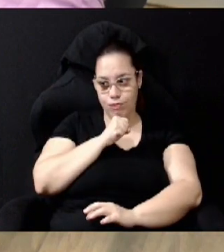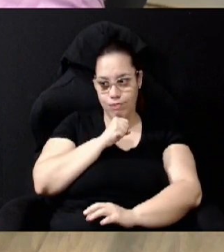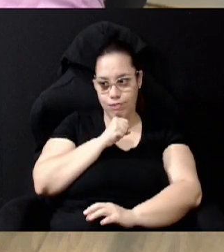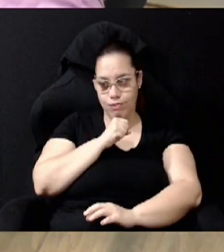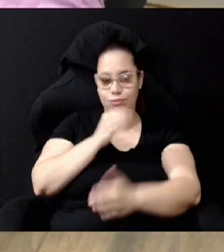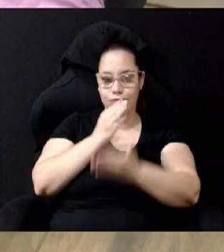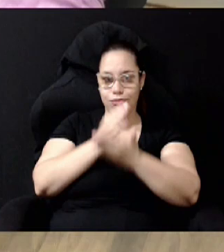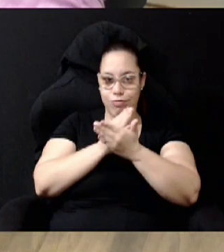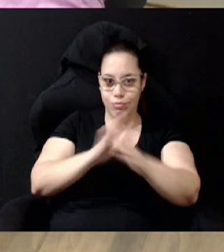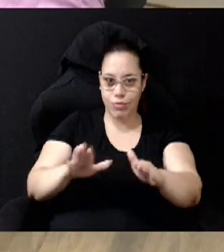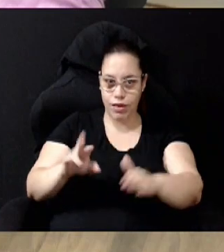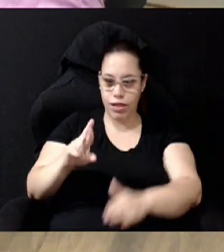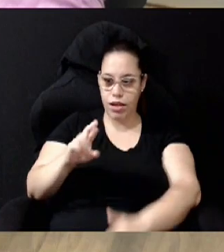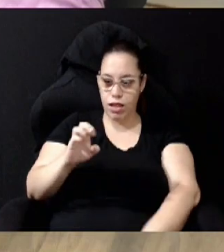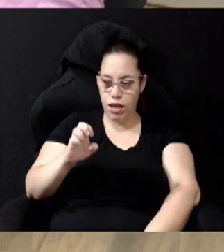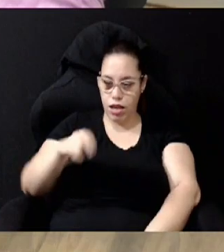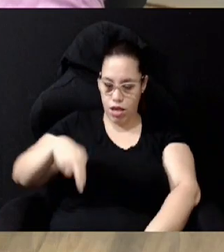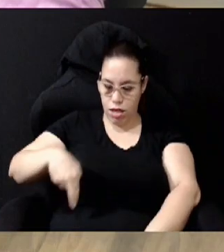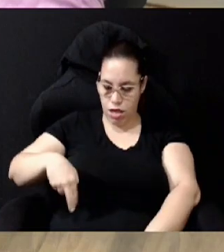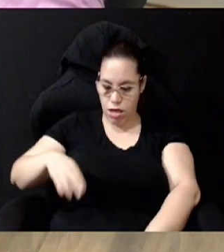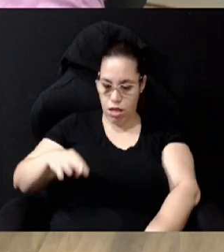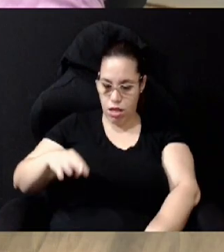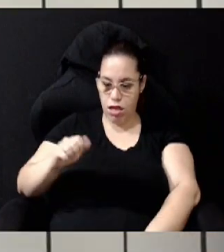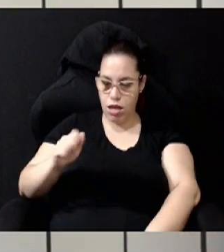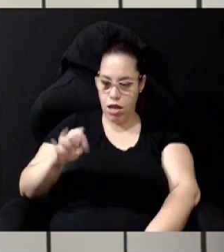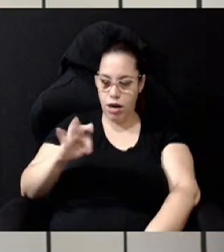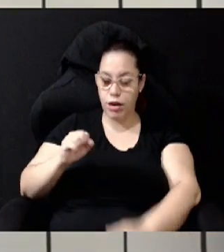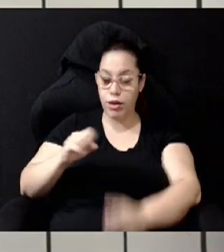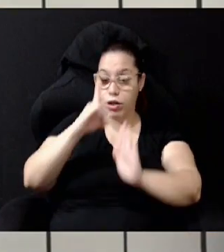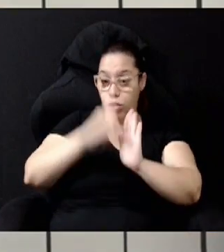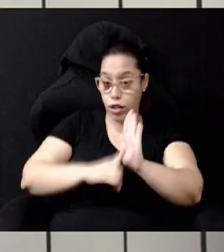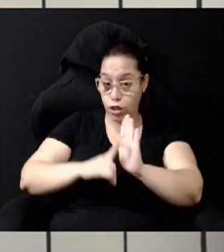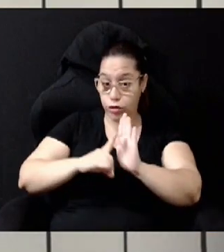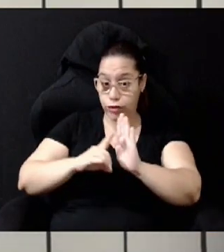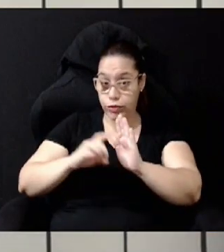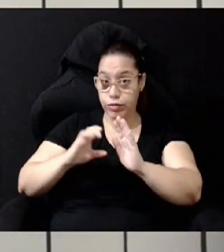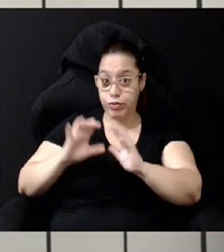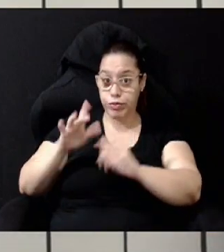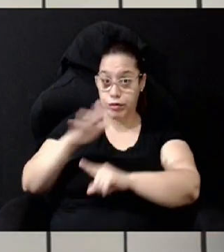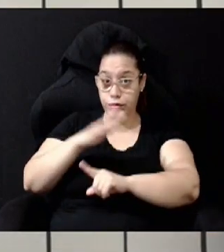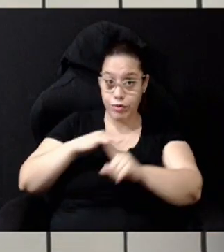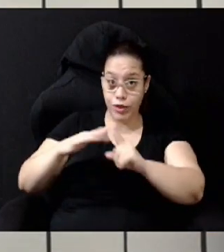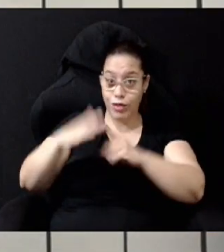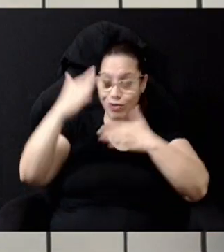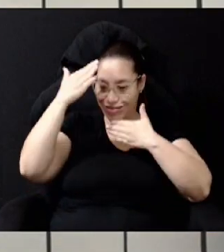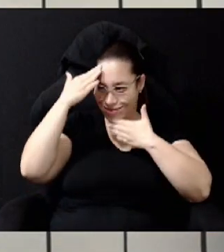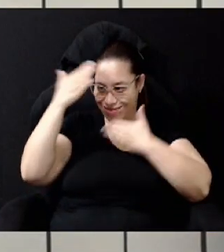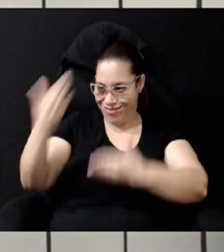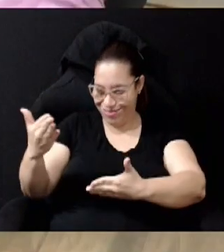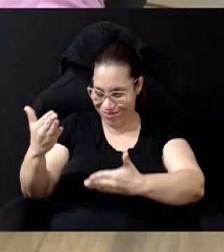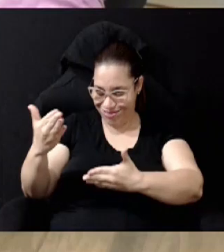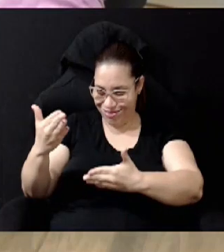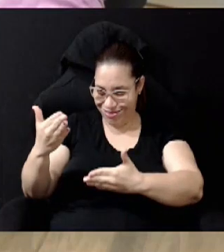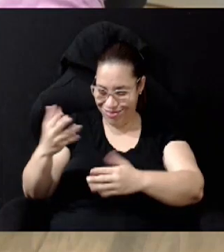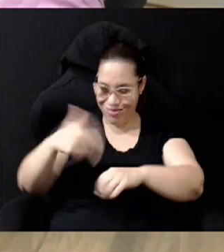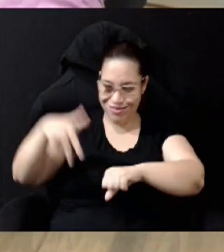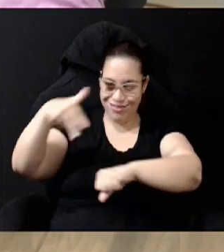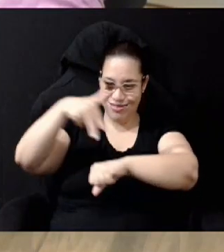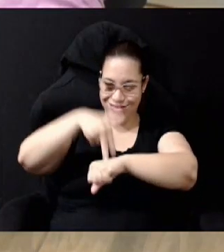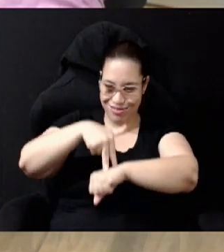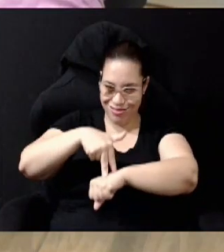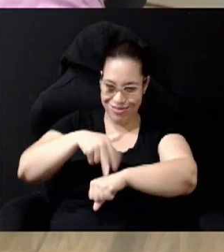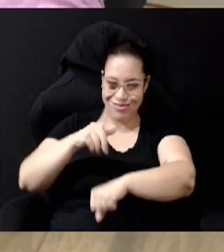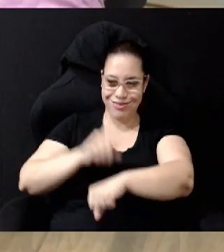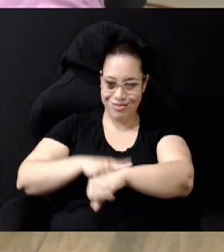Renata Franco, advogada especialista em Direito Ambiental e Regulatório, muito obrigado pela disponibilidade do seu tempo,